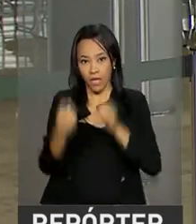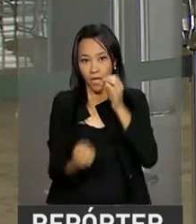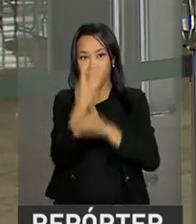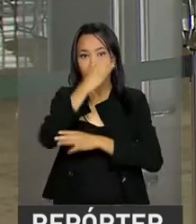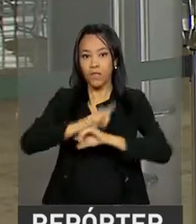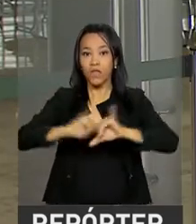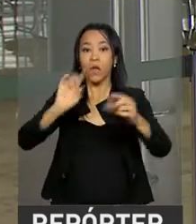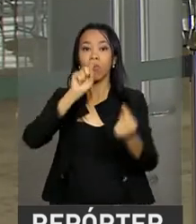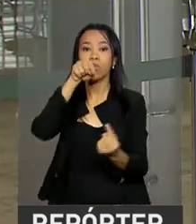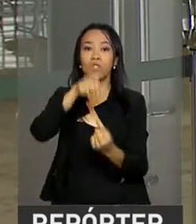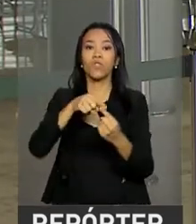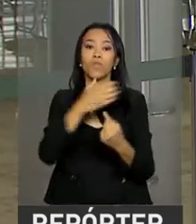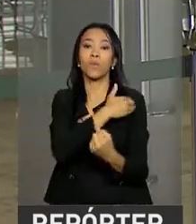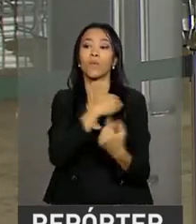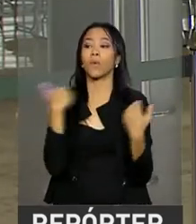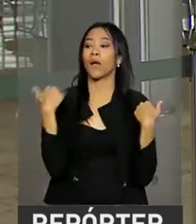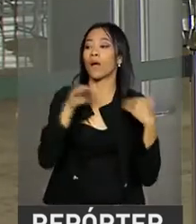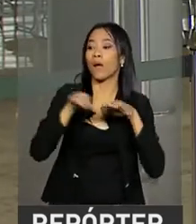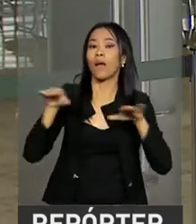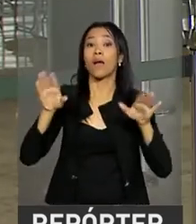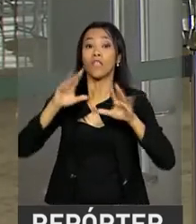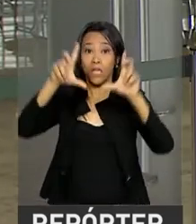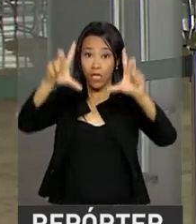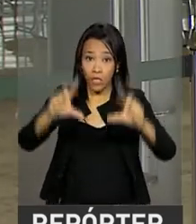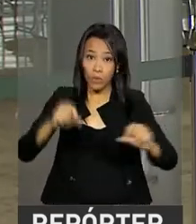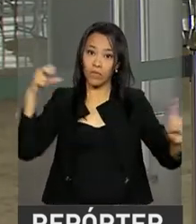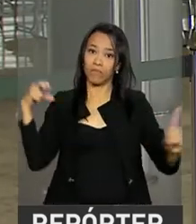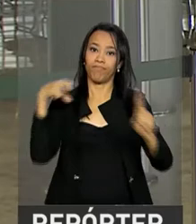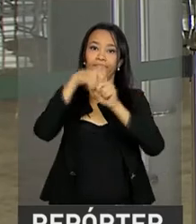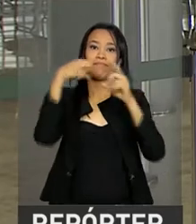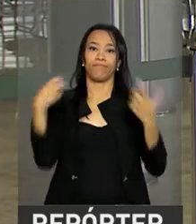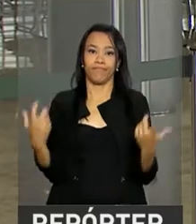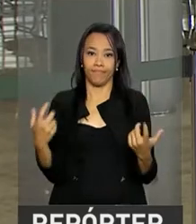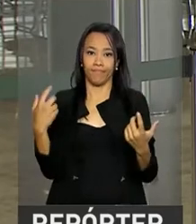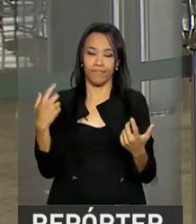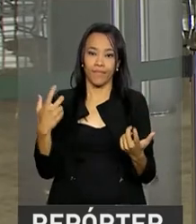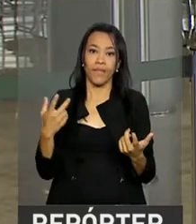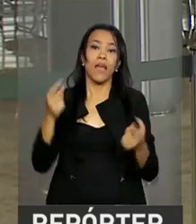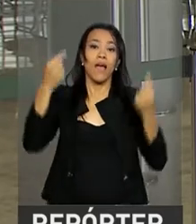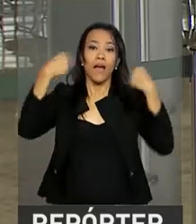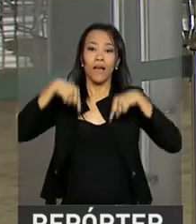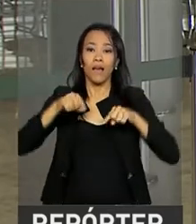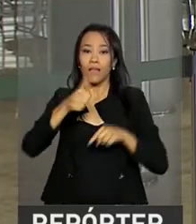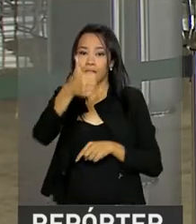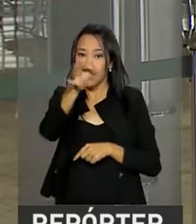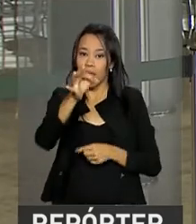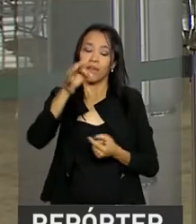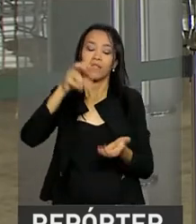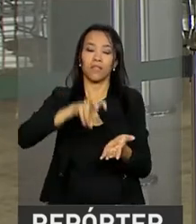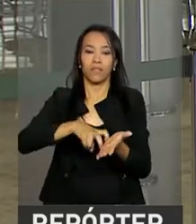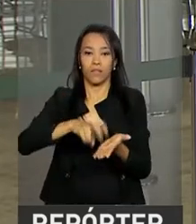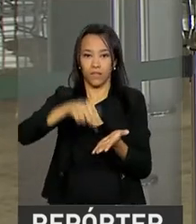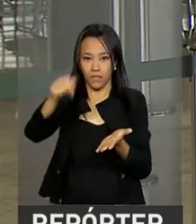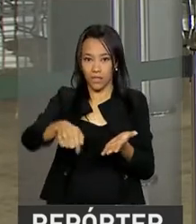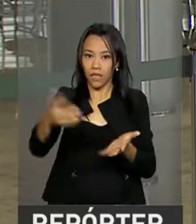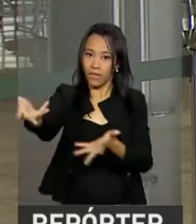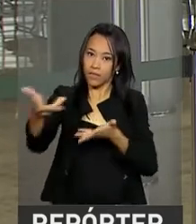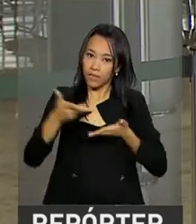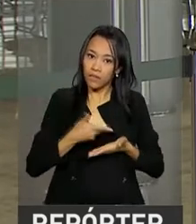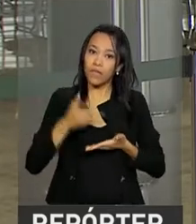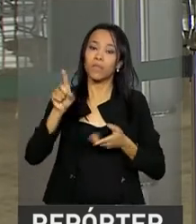reduzir os acidentes de trânsito às 10 horas aqui no palácio do planalto ele recebe uma delegação de empresários e investidores